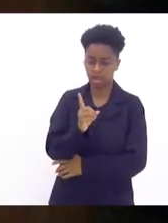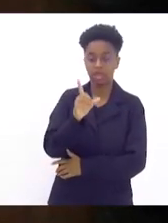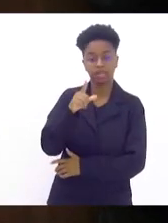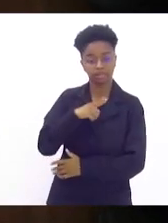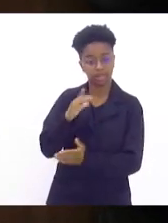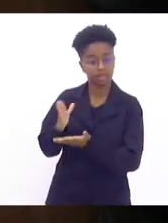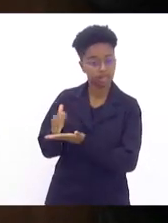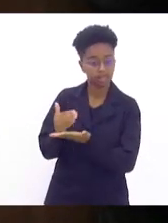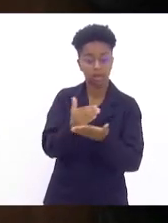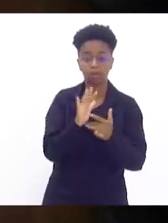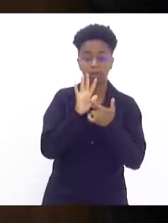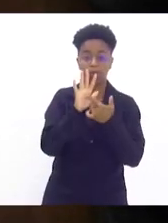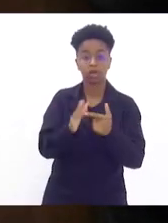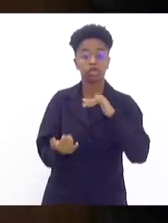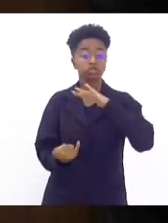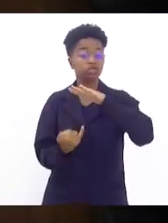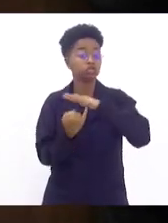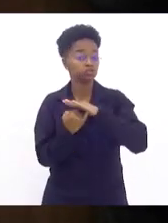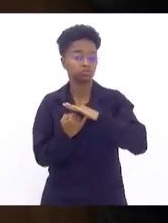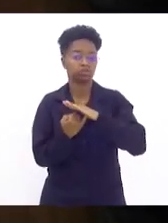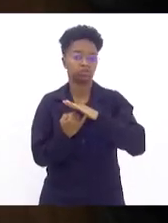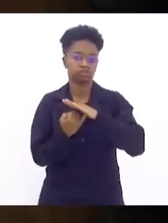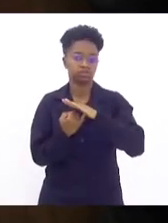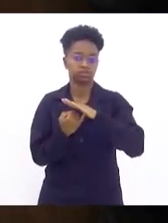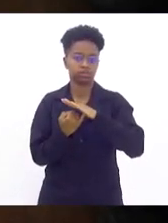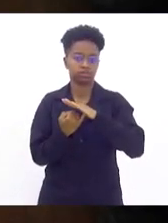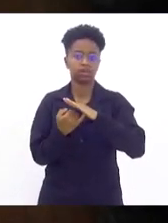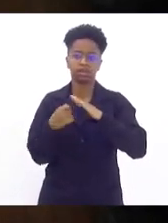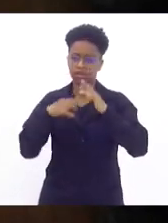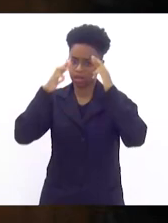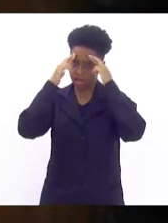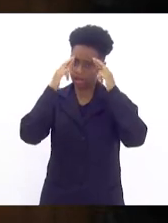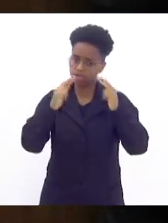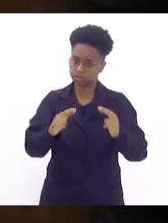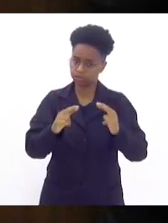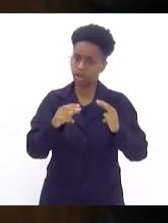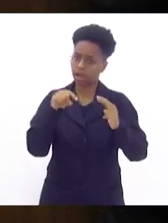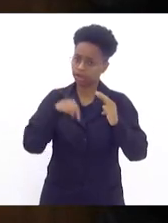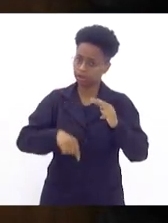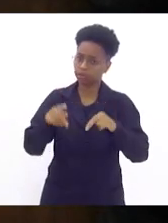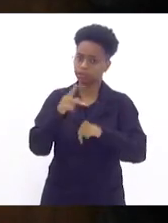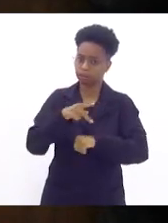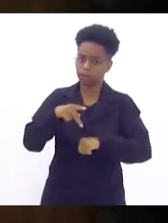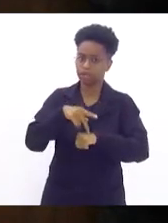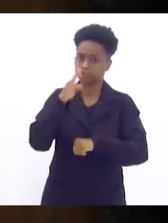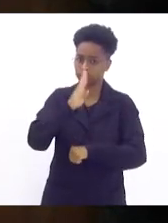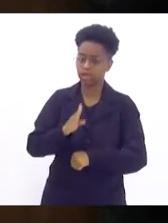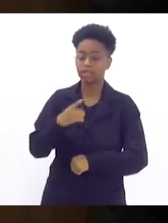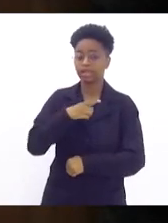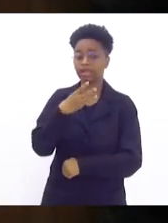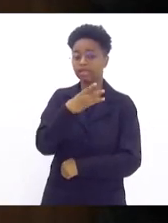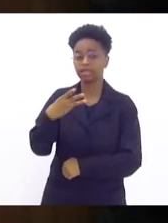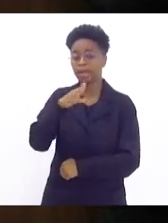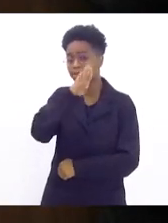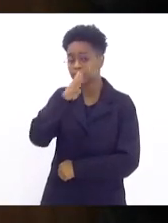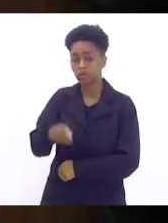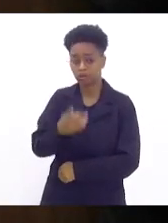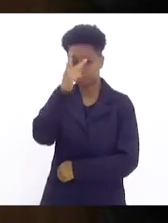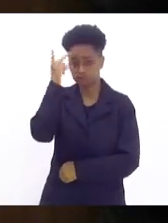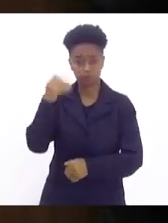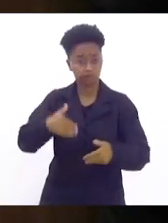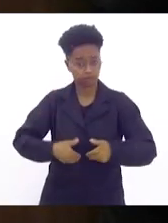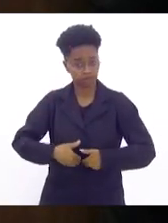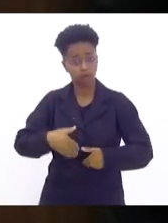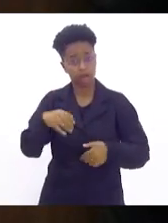de instituições com elevado respeito nosso país que dizem que tem 33 milhões de pessoas